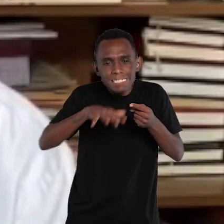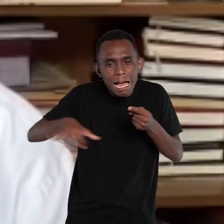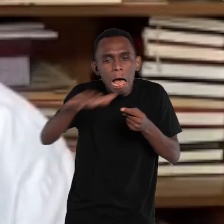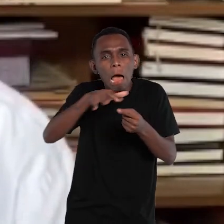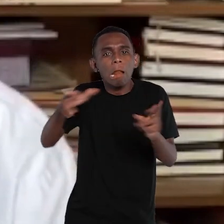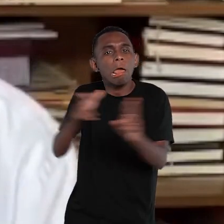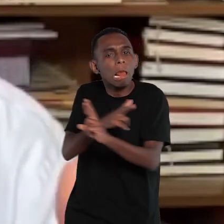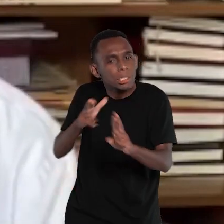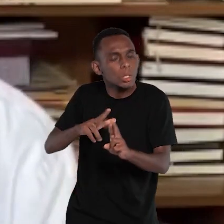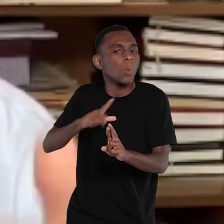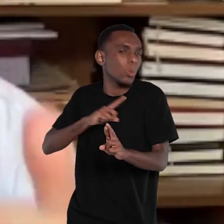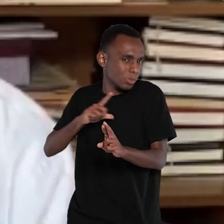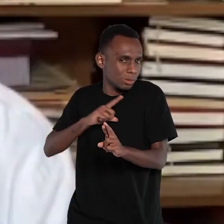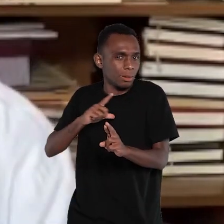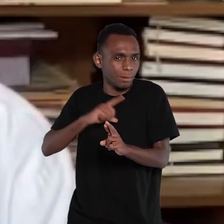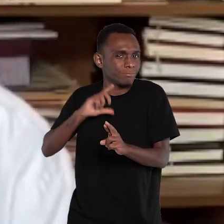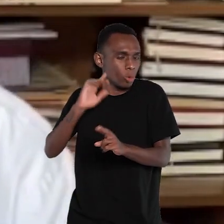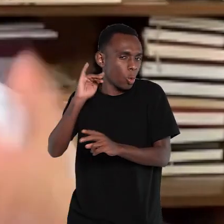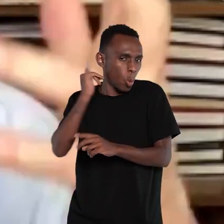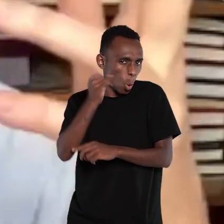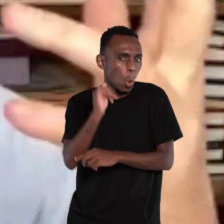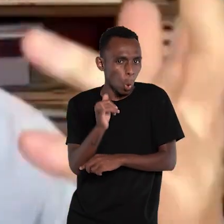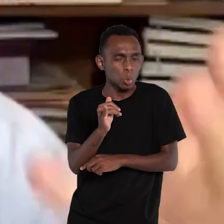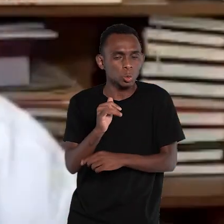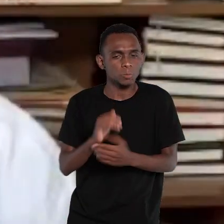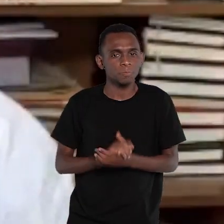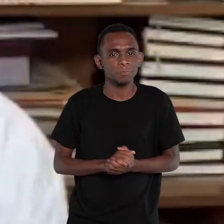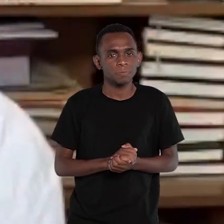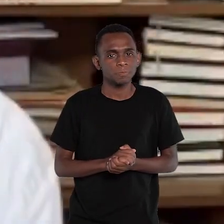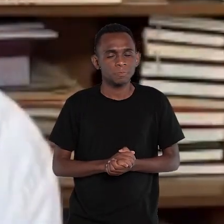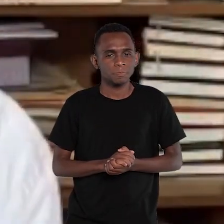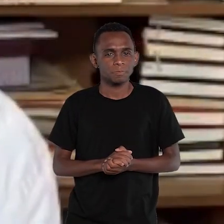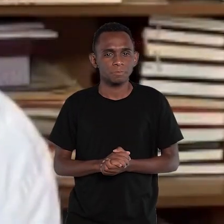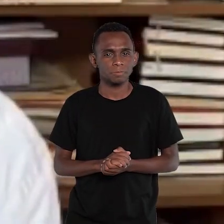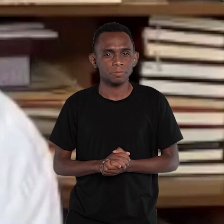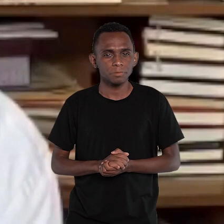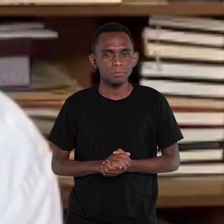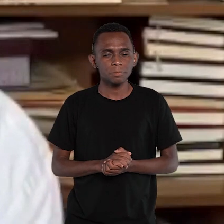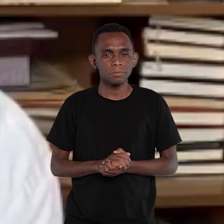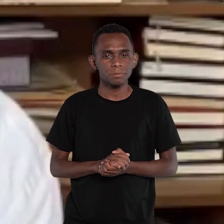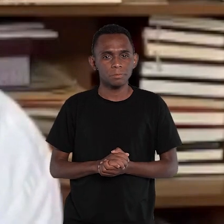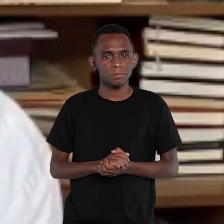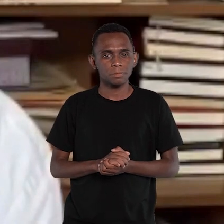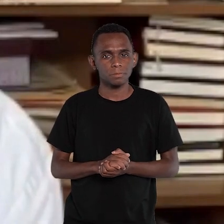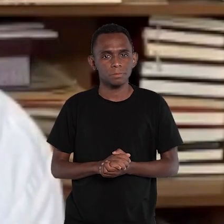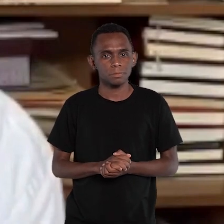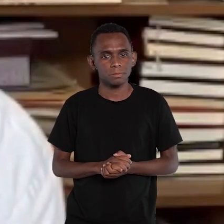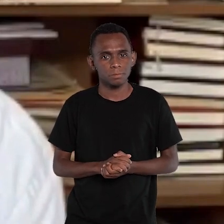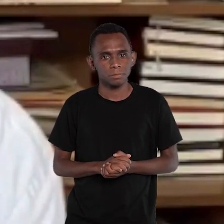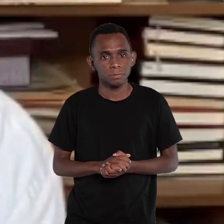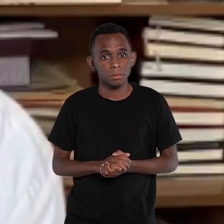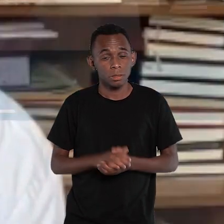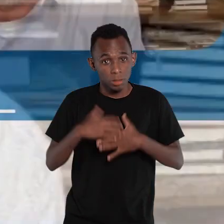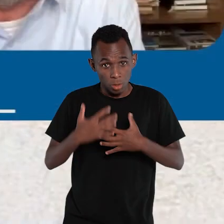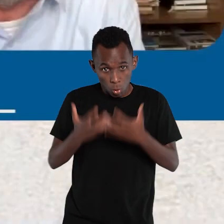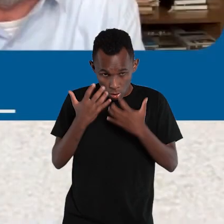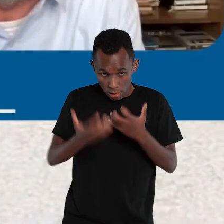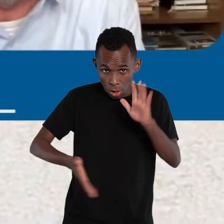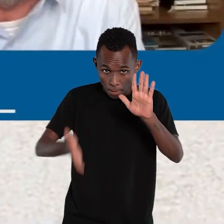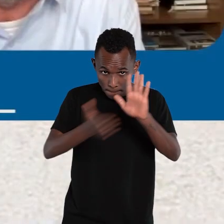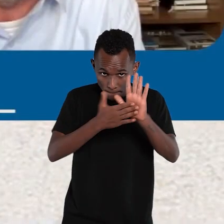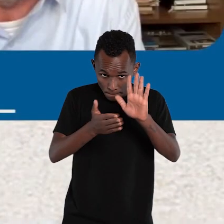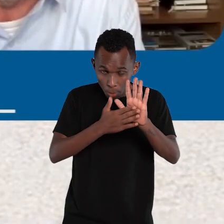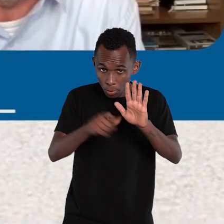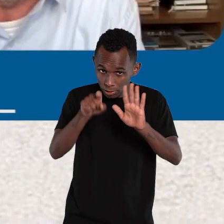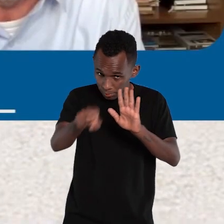eles estão assentados sobre essa coisa do confronto. Certo. Bem, mas então eu queria te fazer